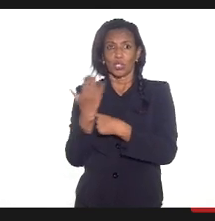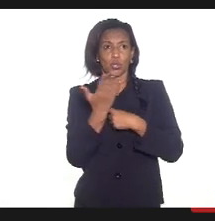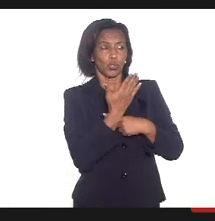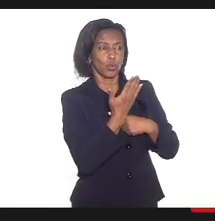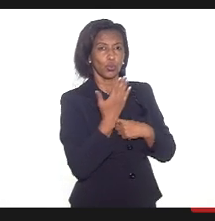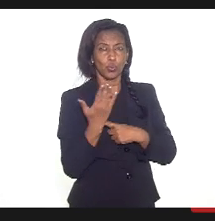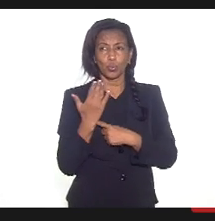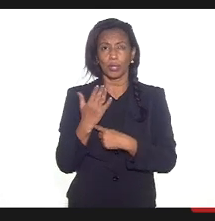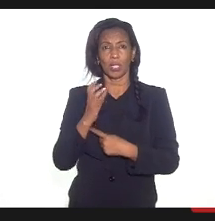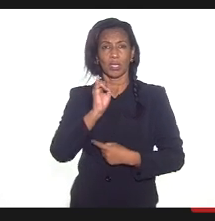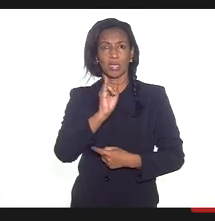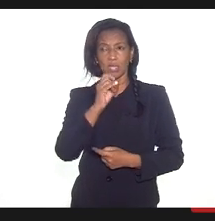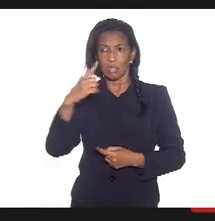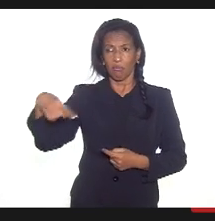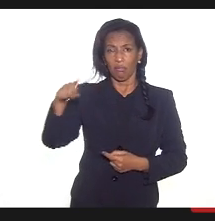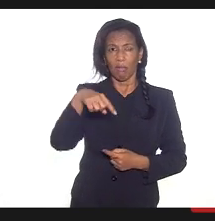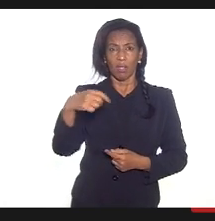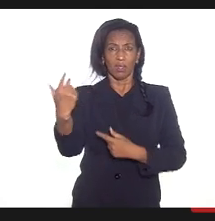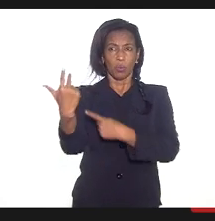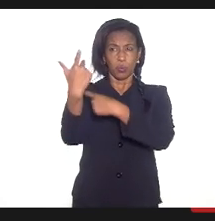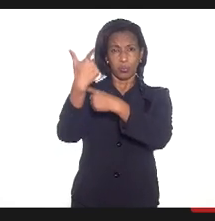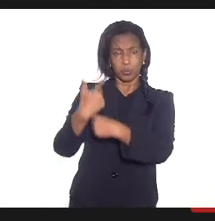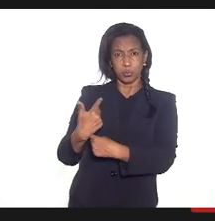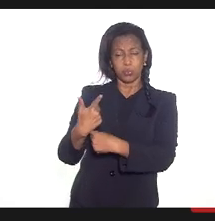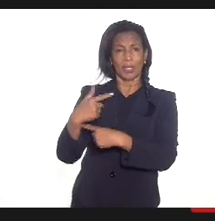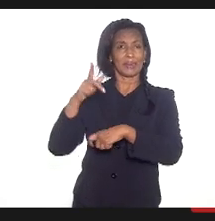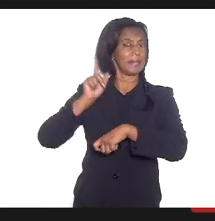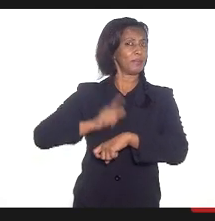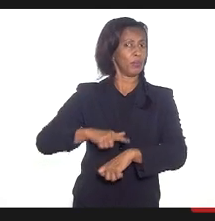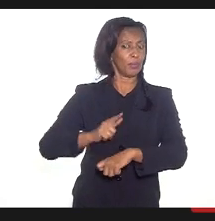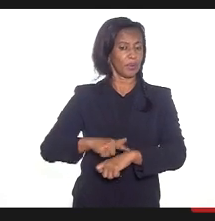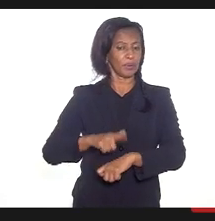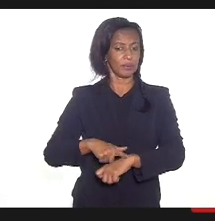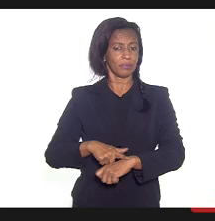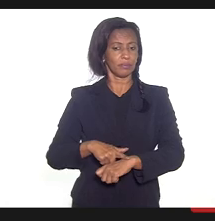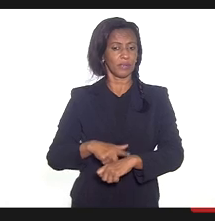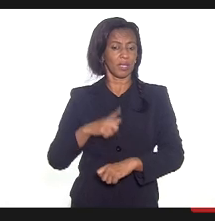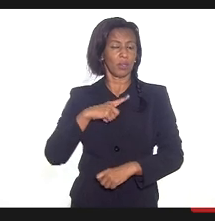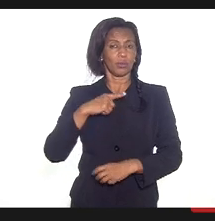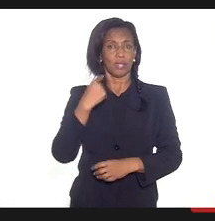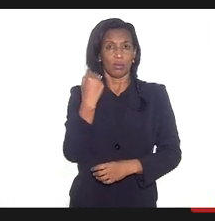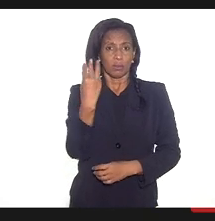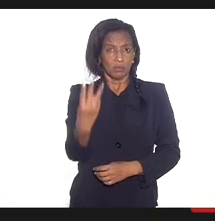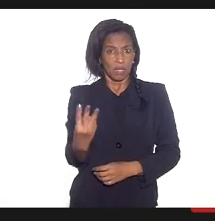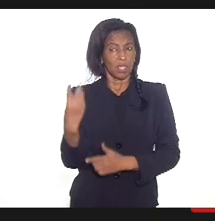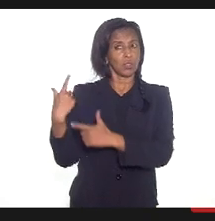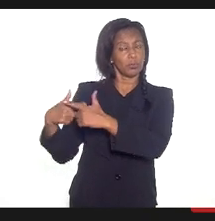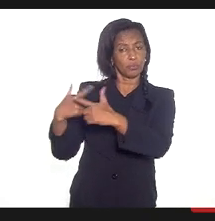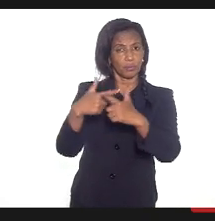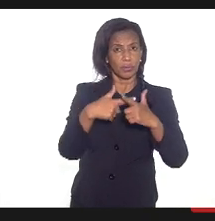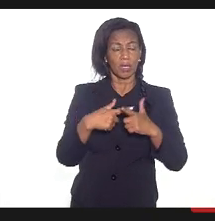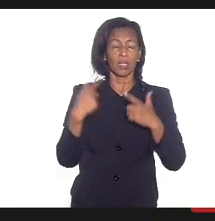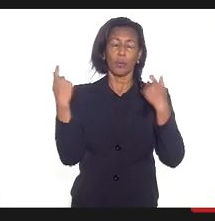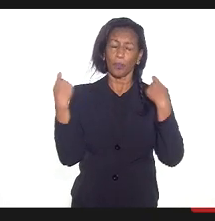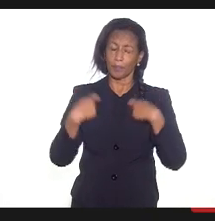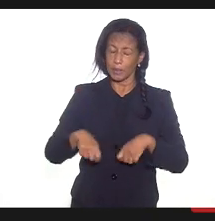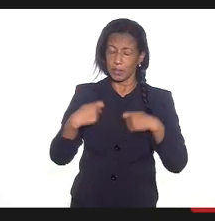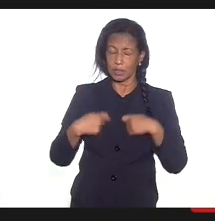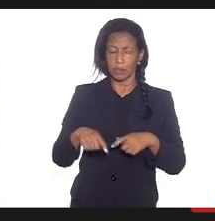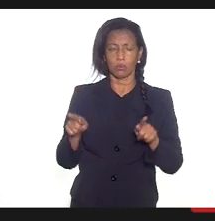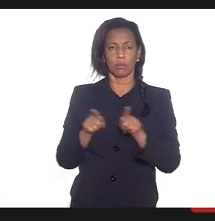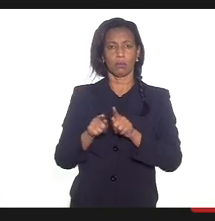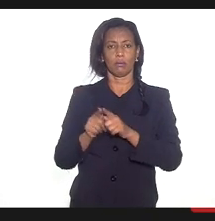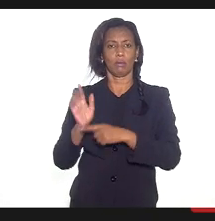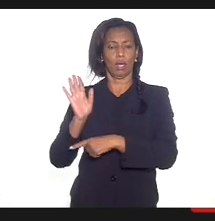me ajudar, né, que esteja me ouvindo nesse momento, eu tenho 3 casos que eu preciso repassar, entendeu?